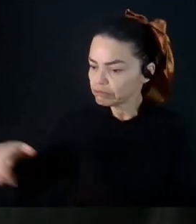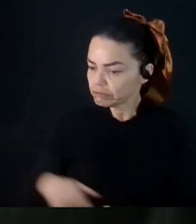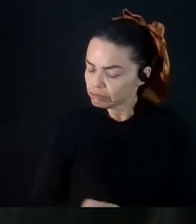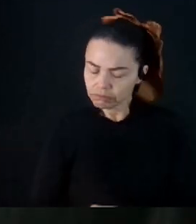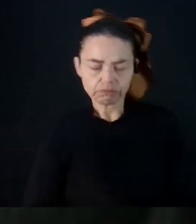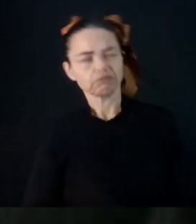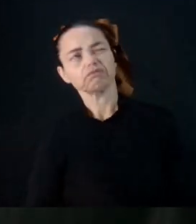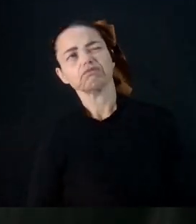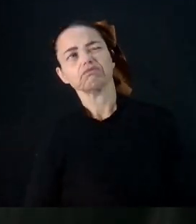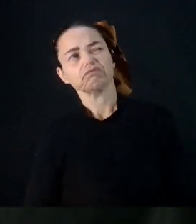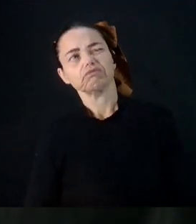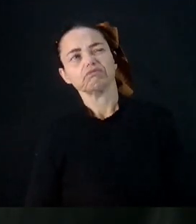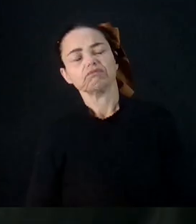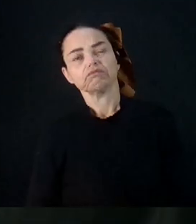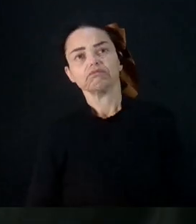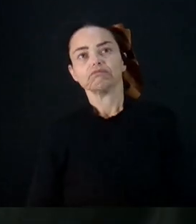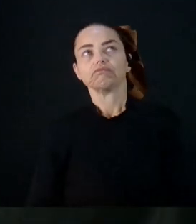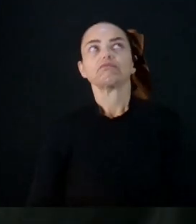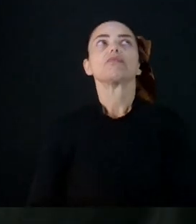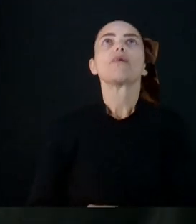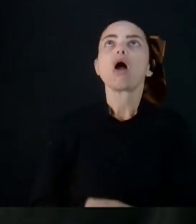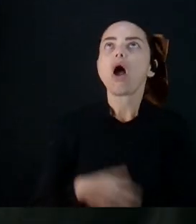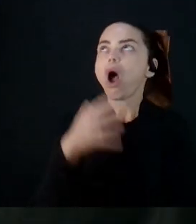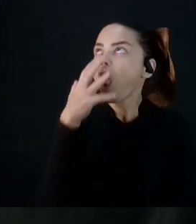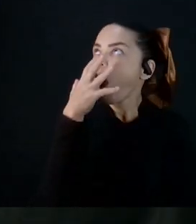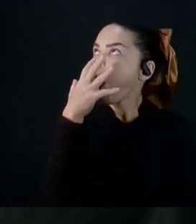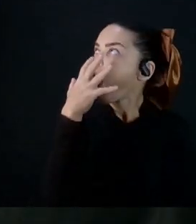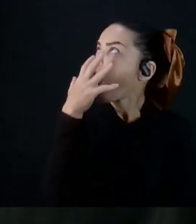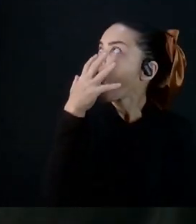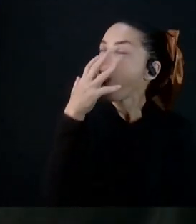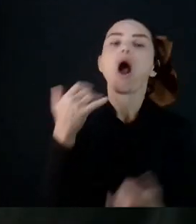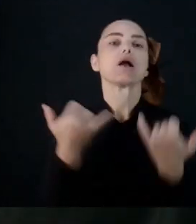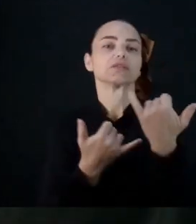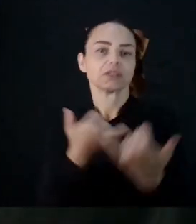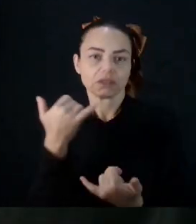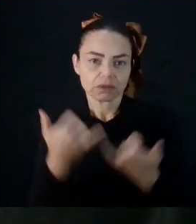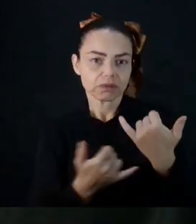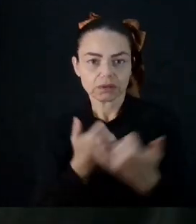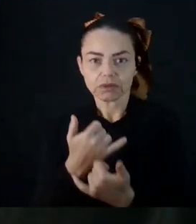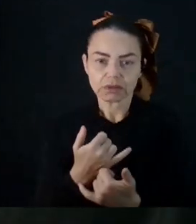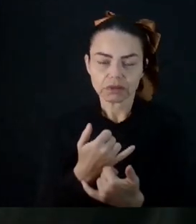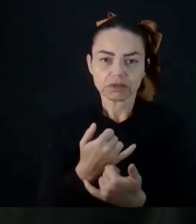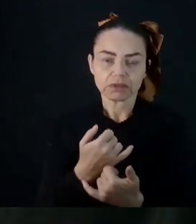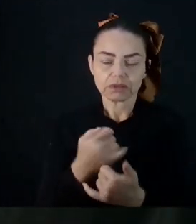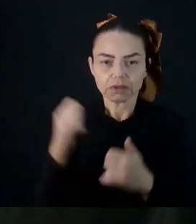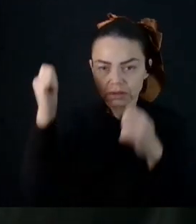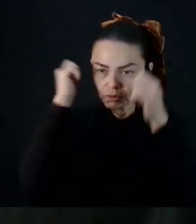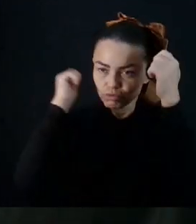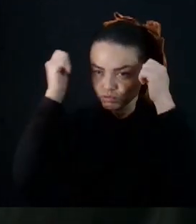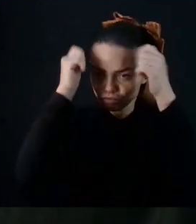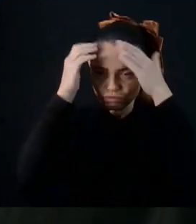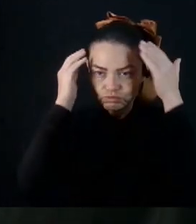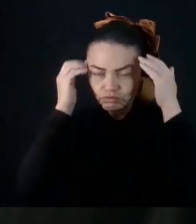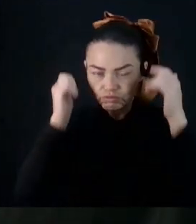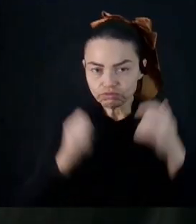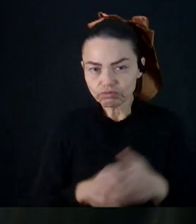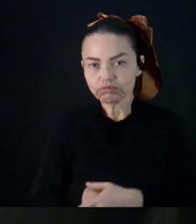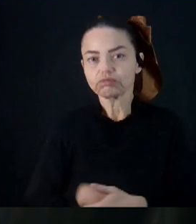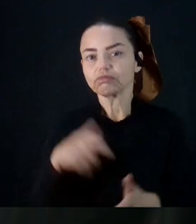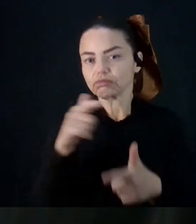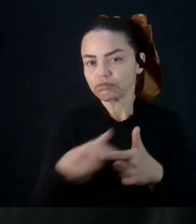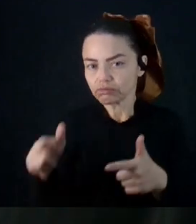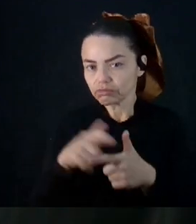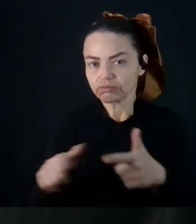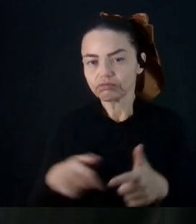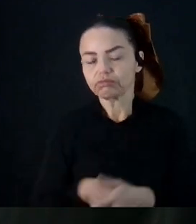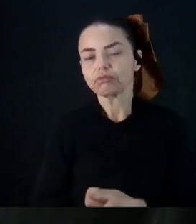assim num paraíso e vamos brincar de salão de beleza, né? E aí dá problema e a gente